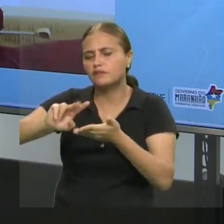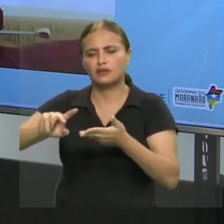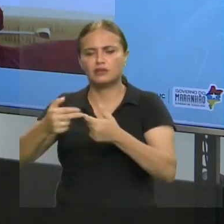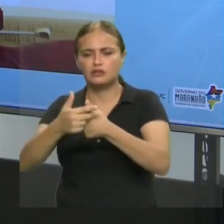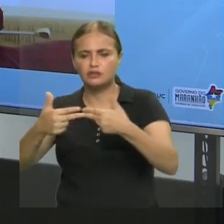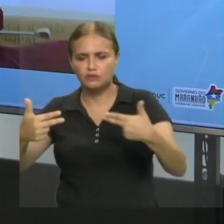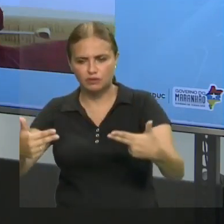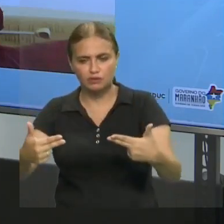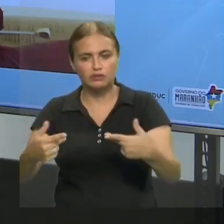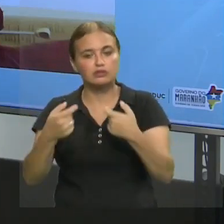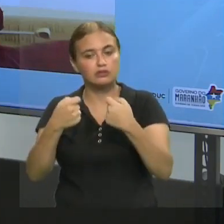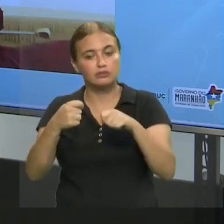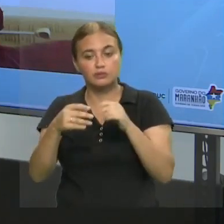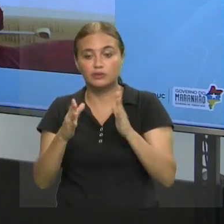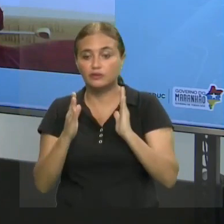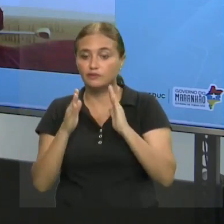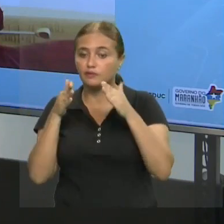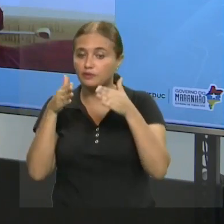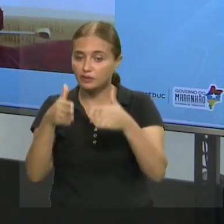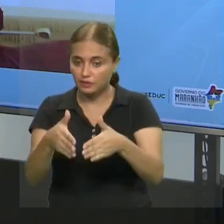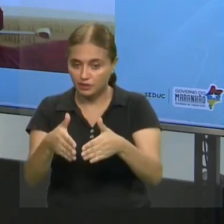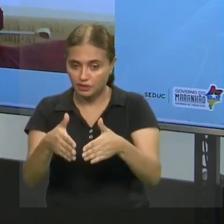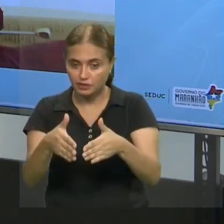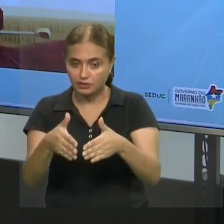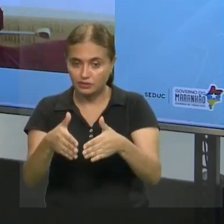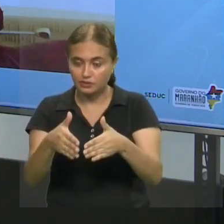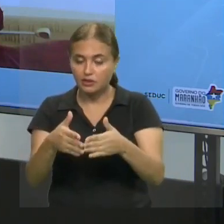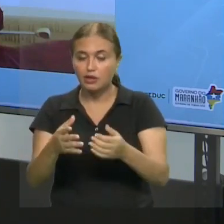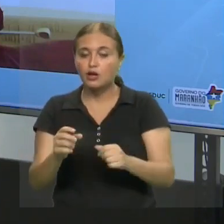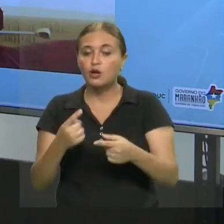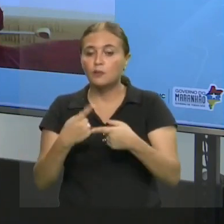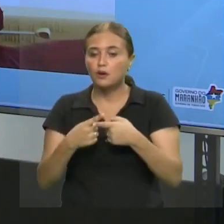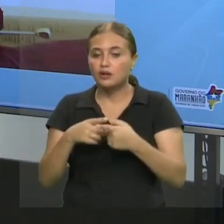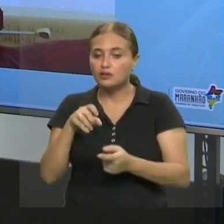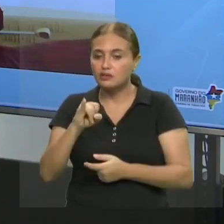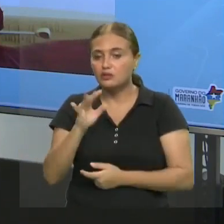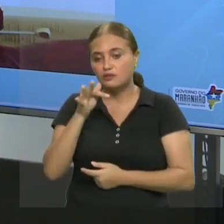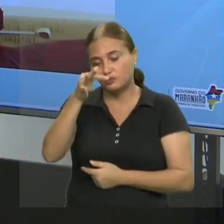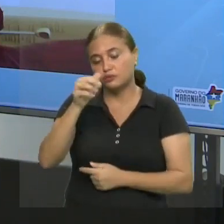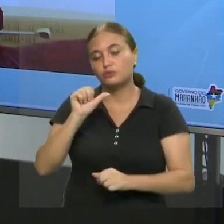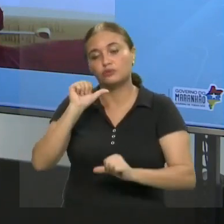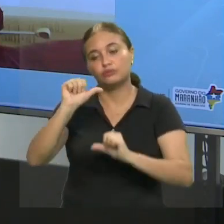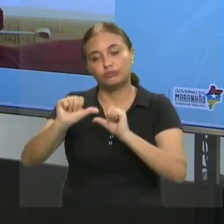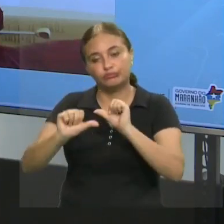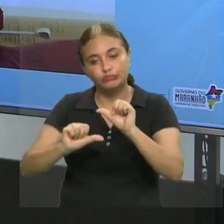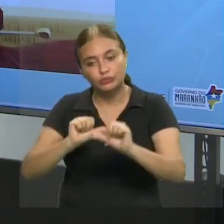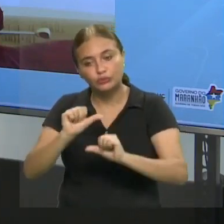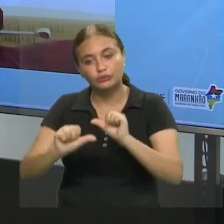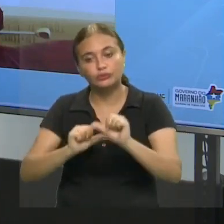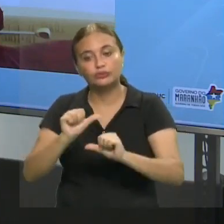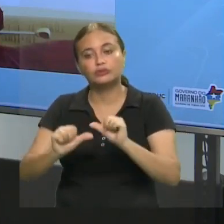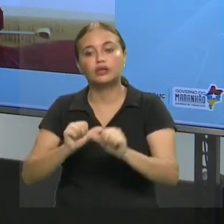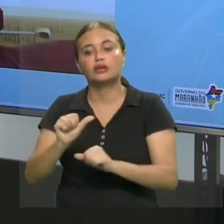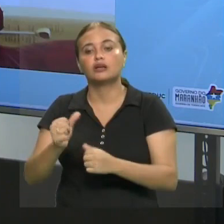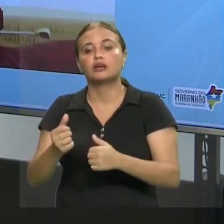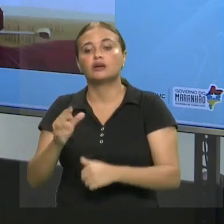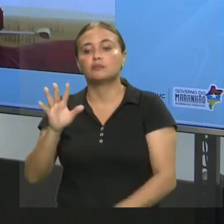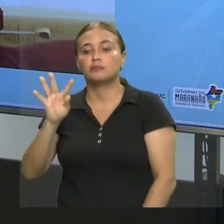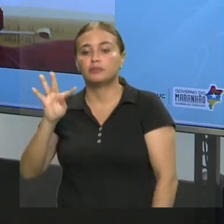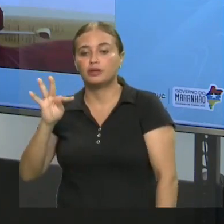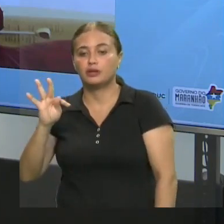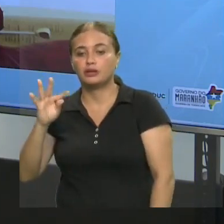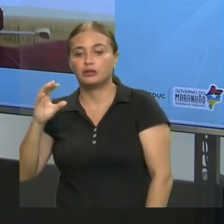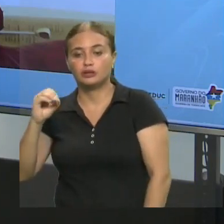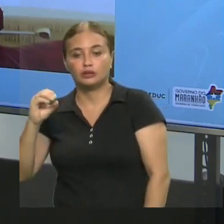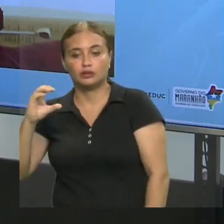pode levar certos comportamentos a se tornarem transtornos, né? Que a gente não possa mais controlar. E aí a gente pode não ter